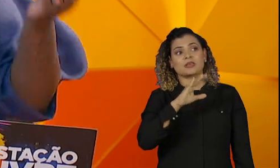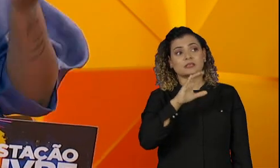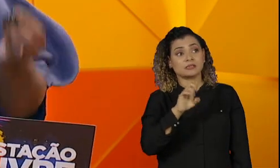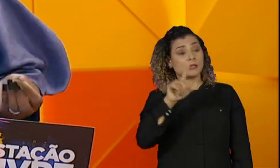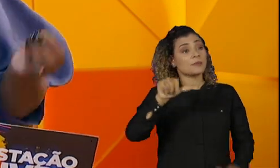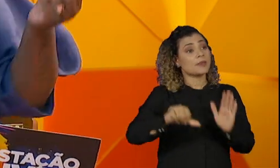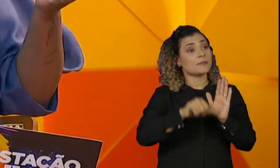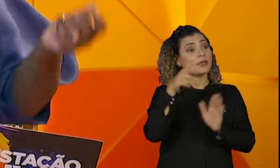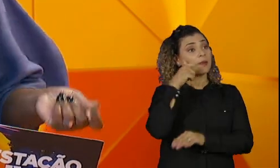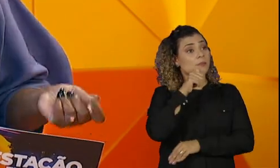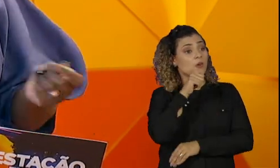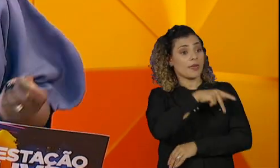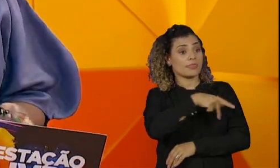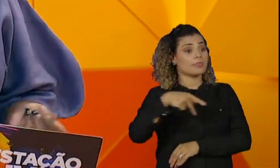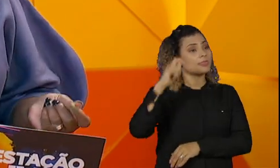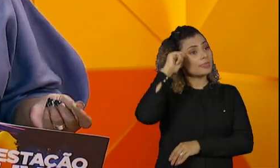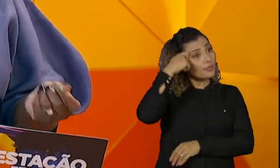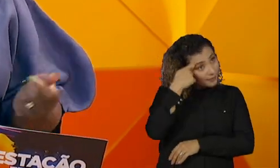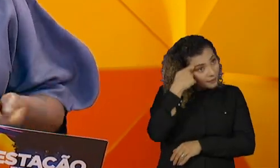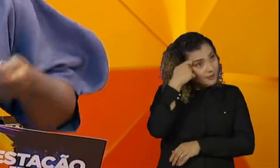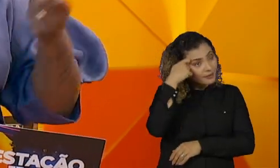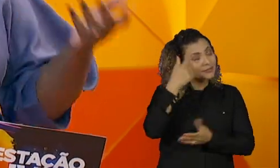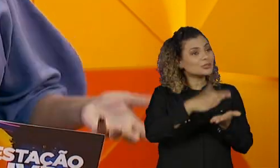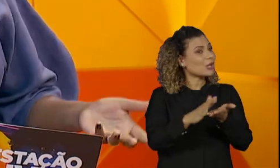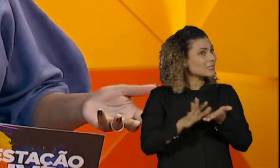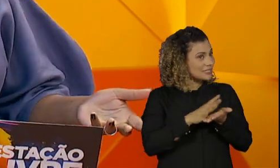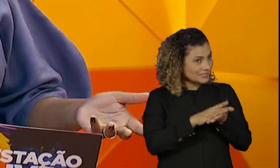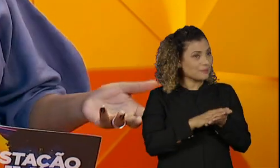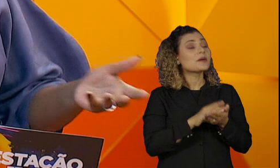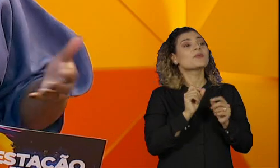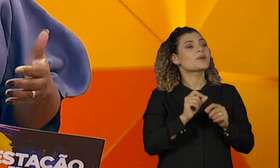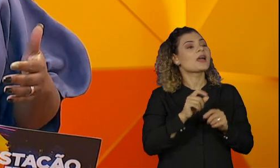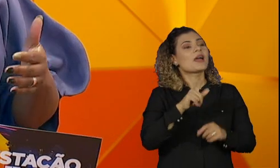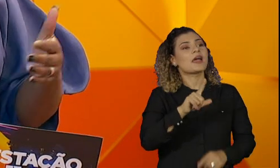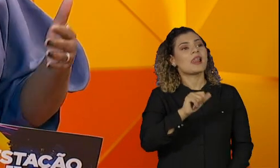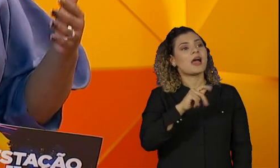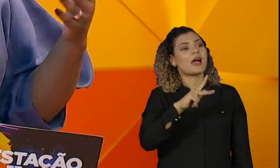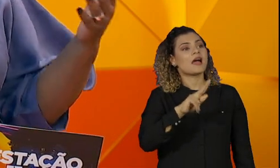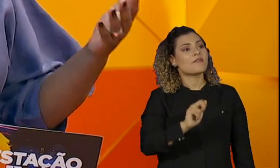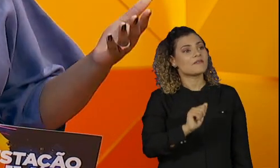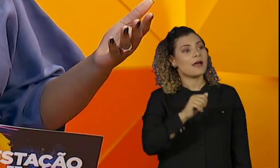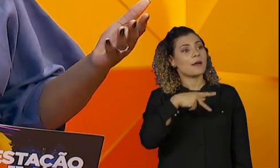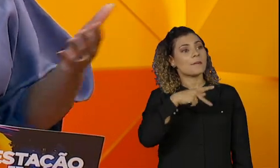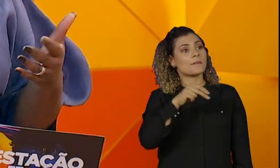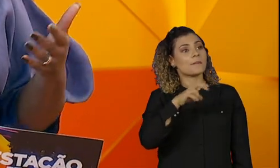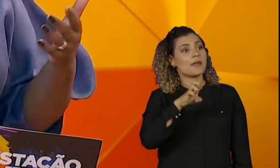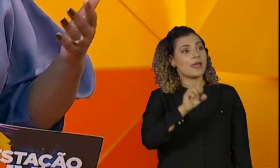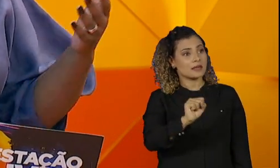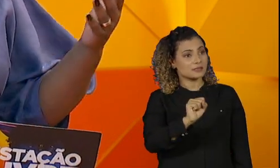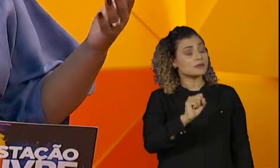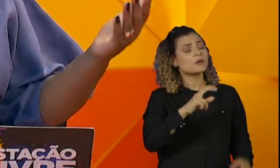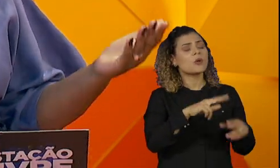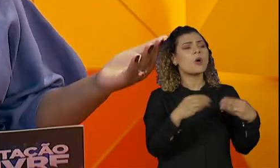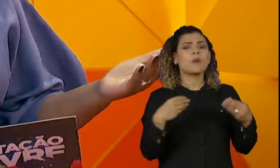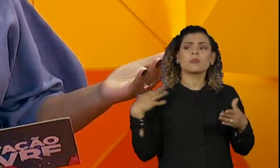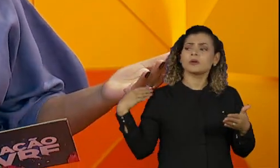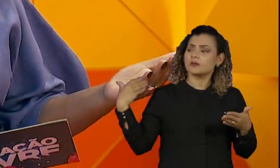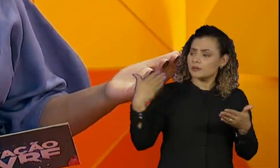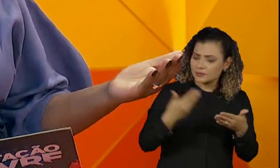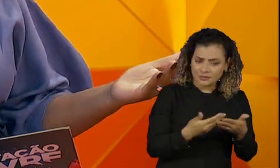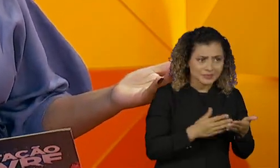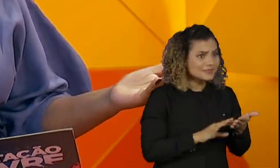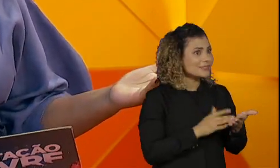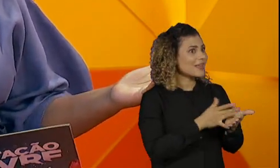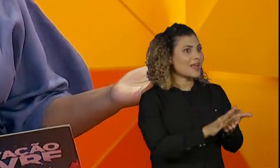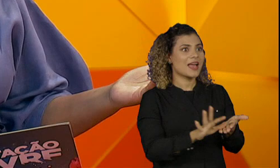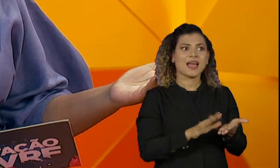primeira presidente negra de uma escola de samba, a Lava Pés, como é que fica essa nossa história do samba